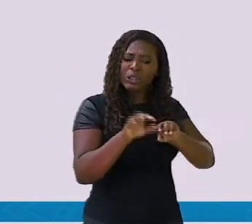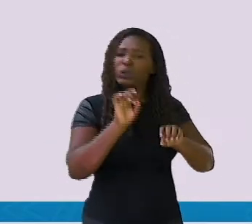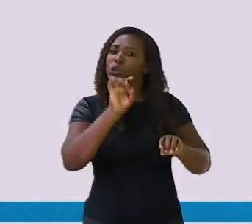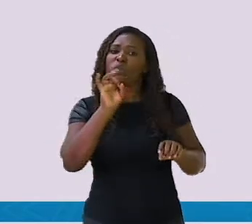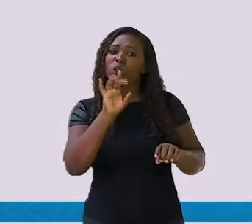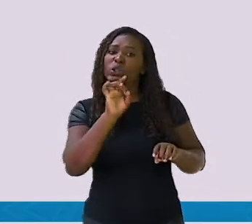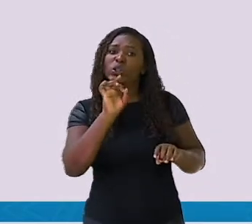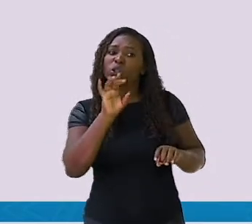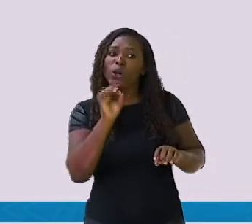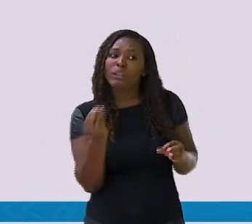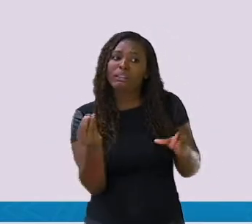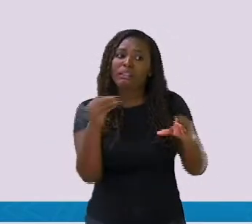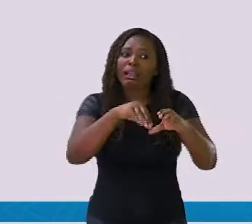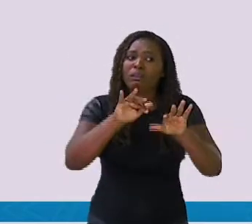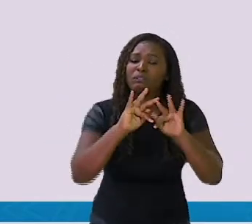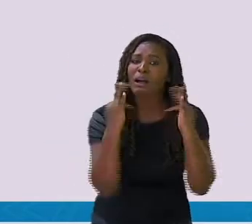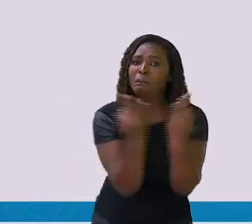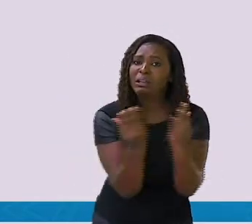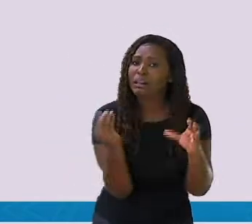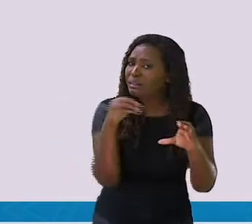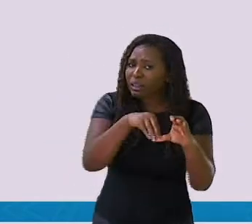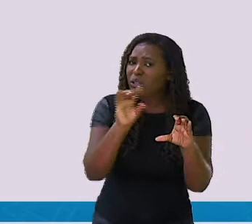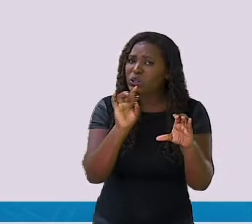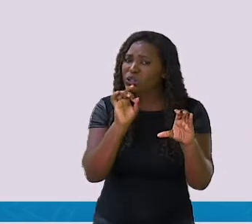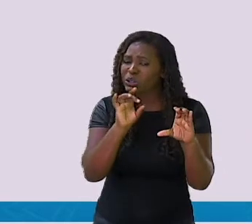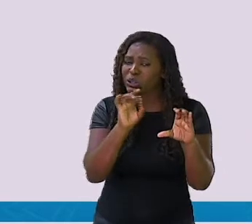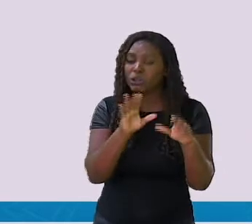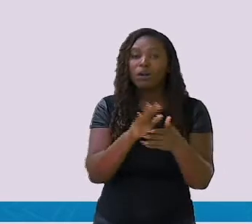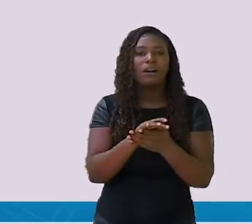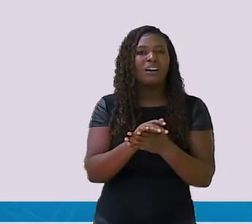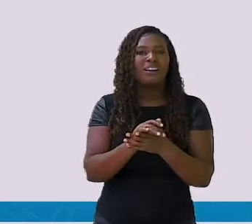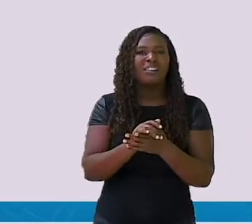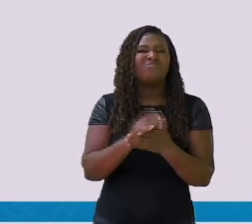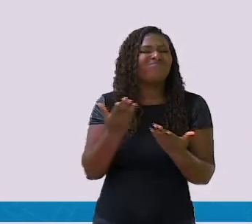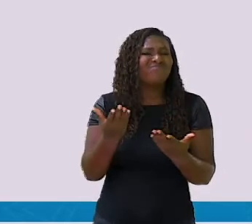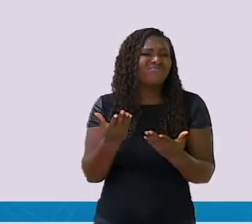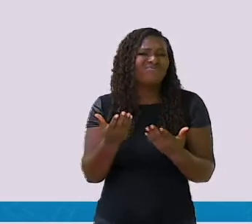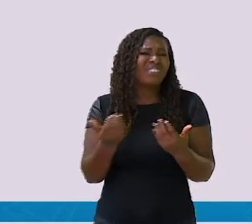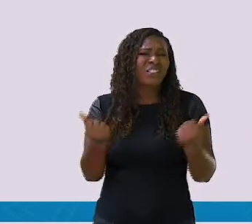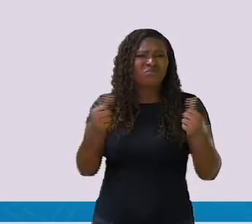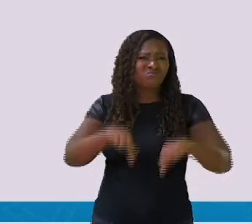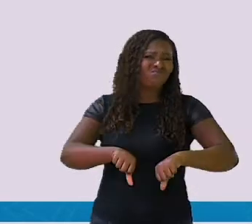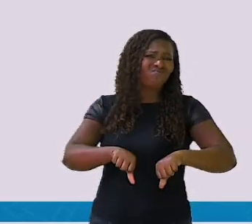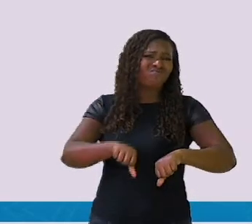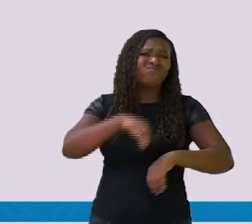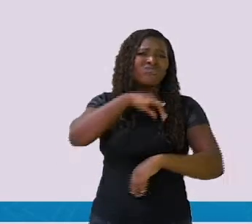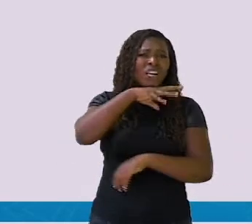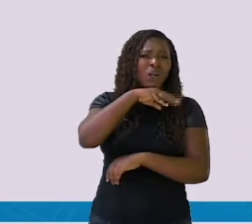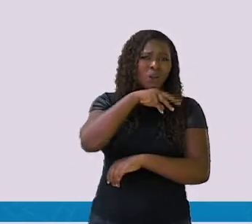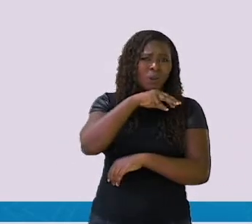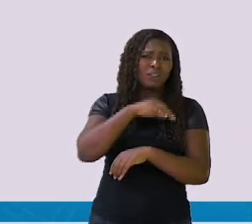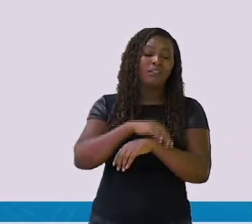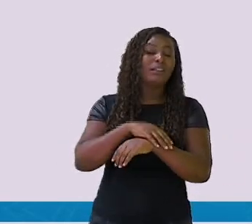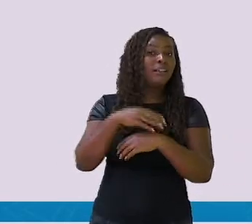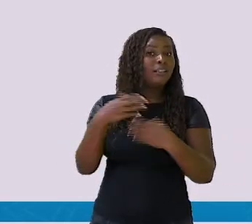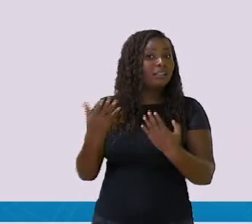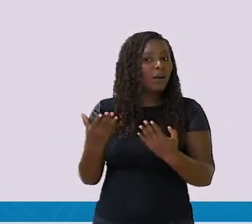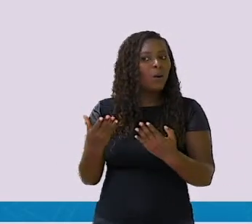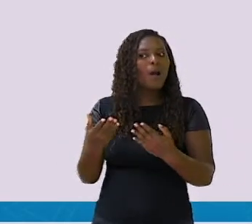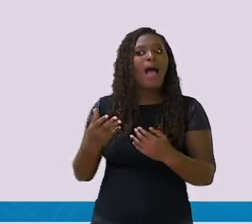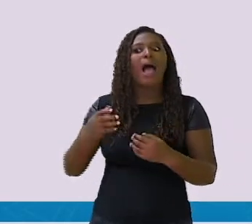isso foi perdendo espaço. Então, foram aparecendo, olha lá, professores eram contratados